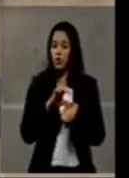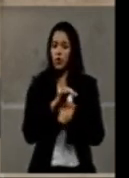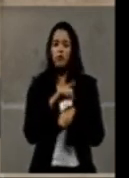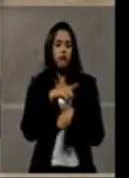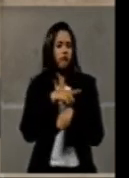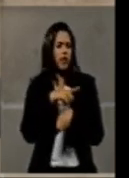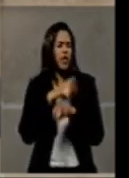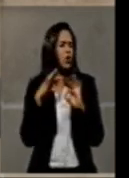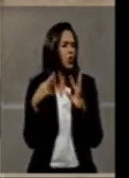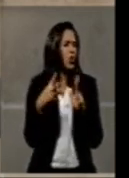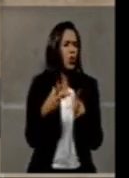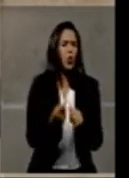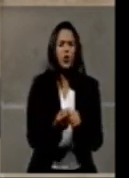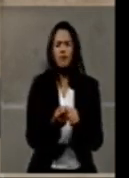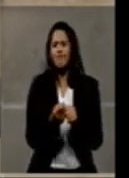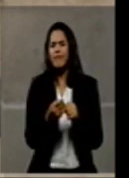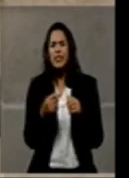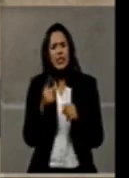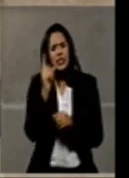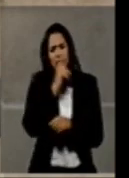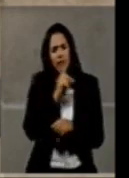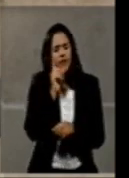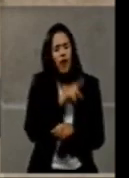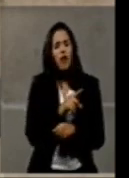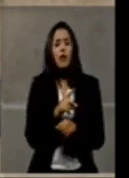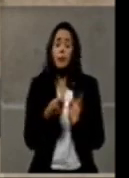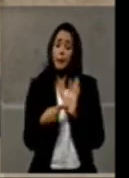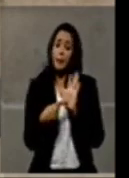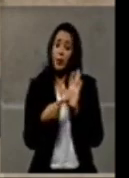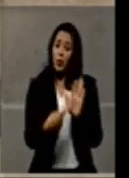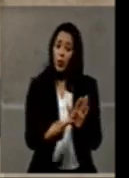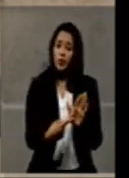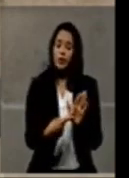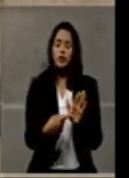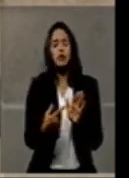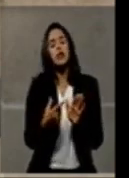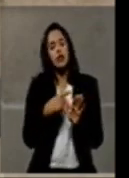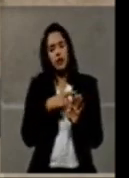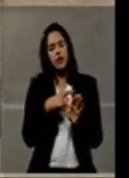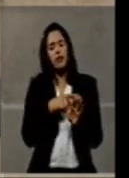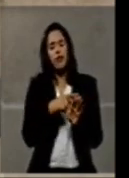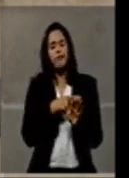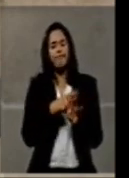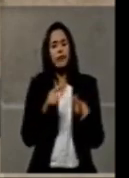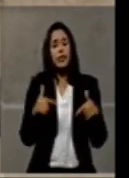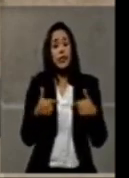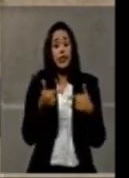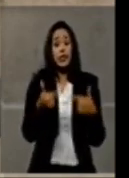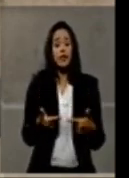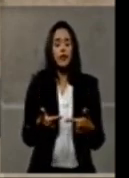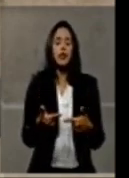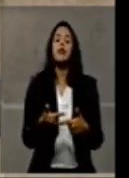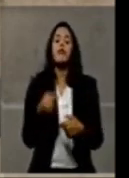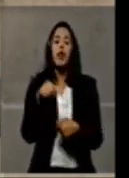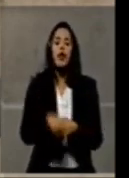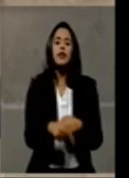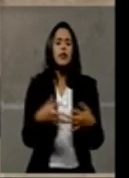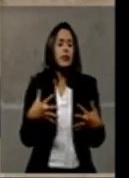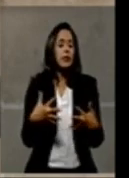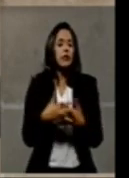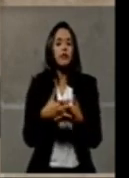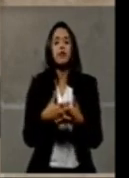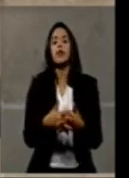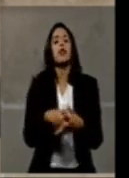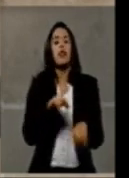todas as suas imperfeições mostrou-se à altura dos desafios desta complexa era